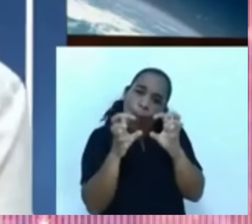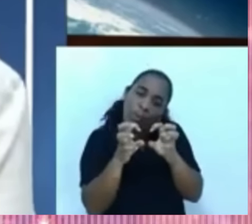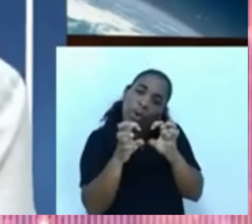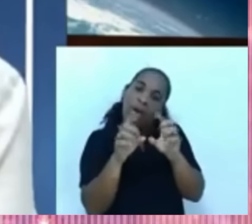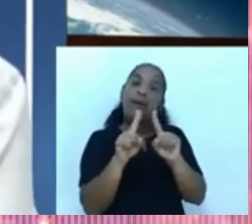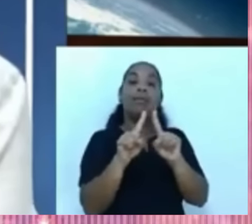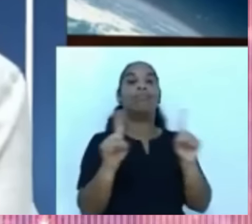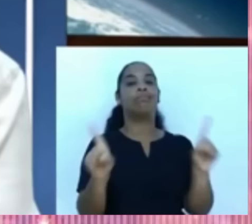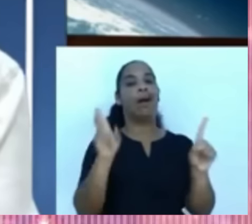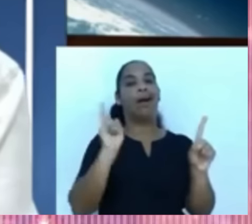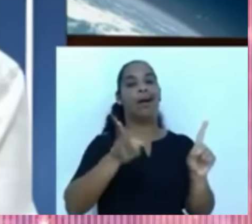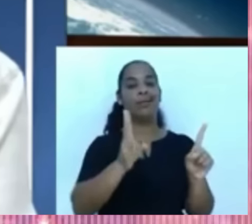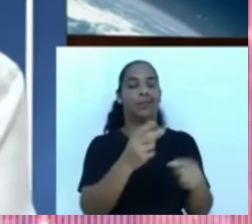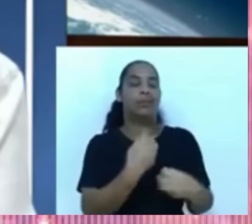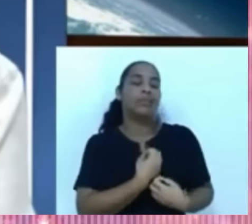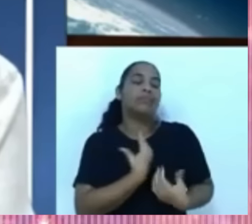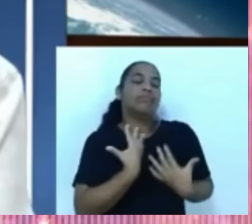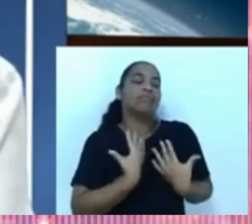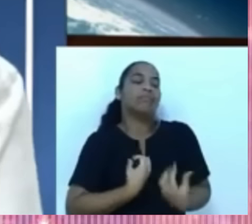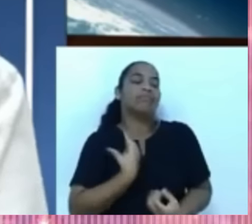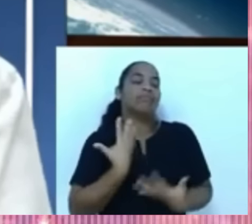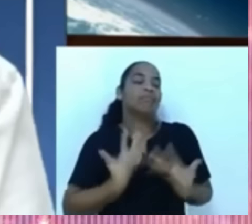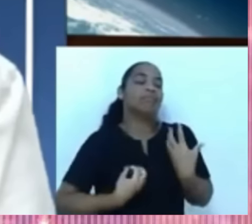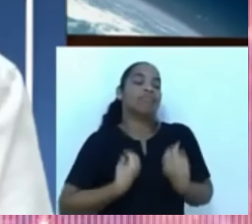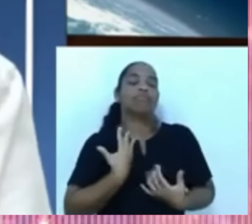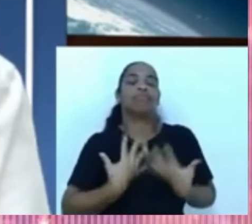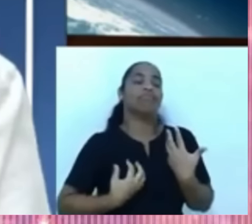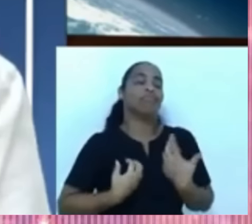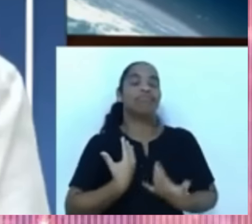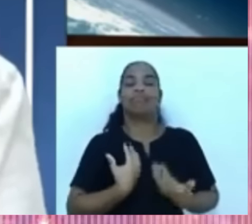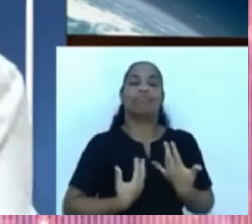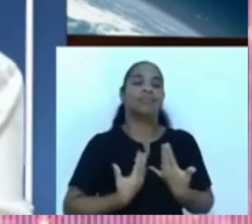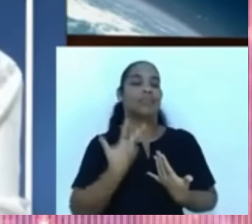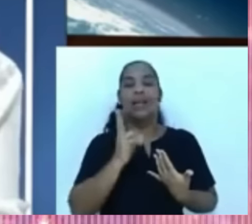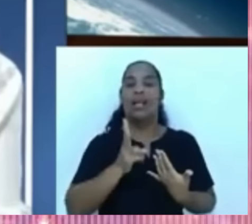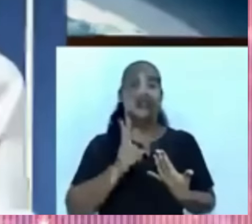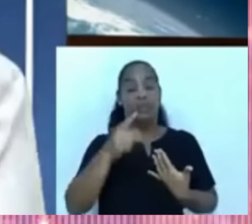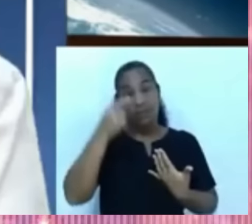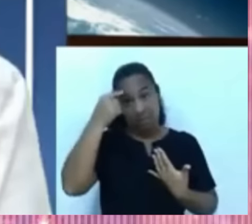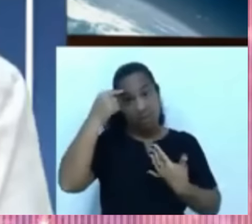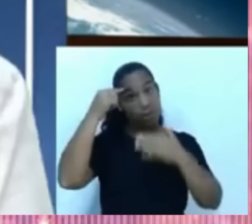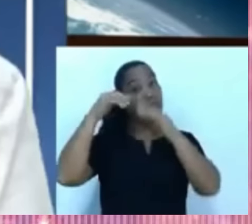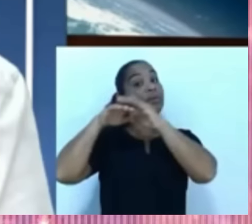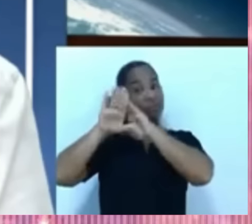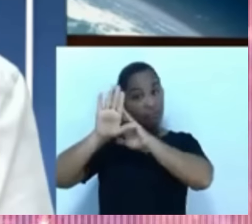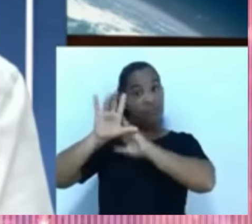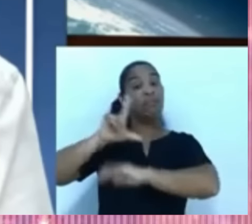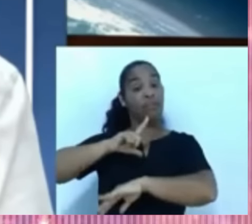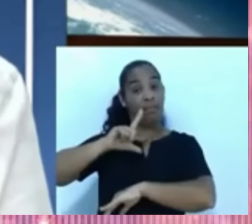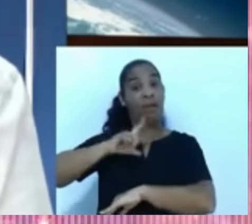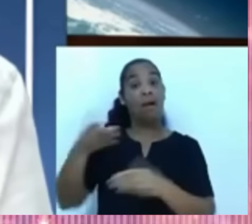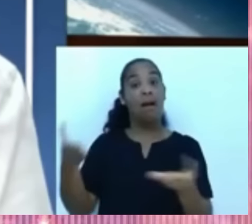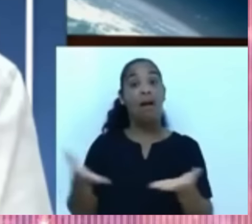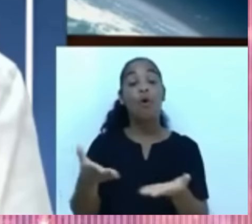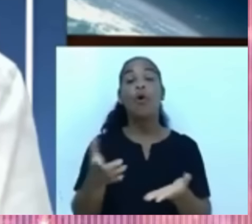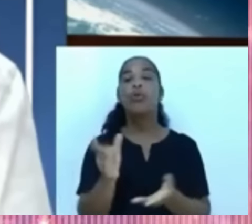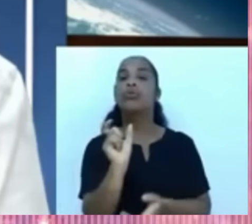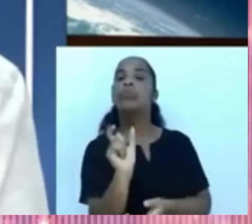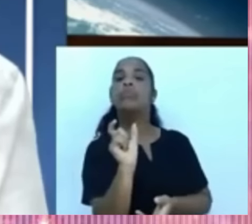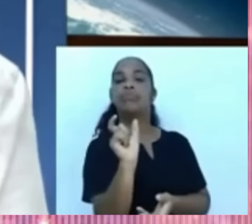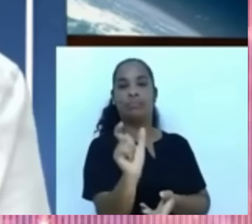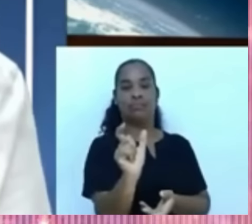chama ficava acesa dentro do inconsciente profundo chamaríamos a linguagem moderna